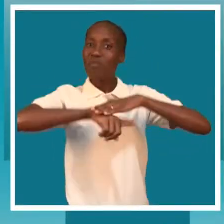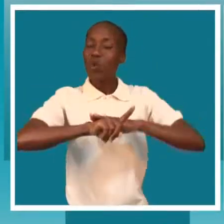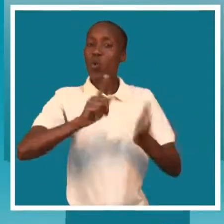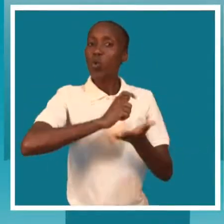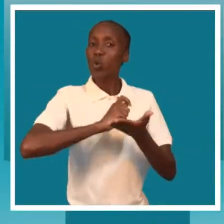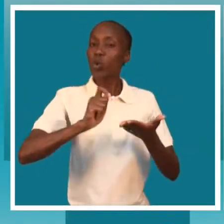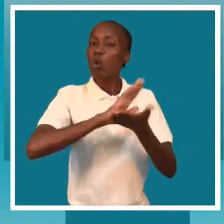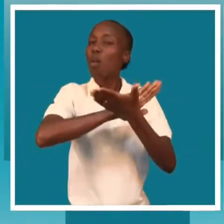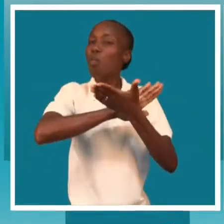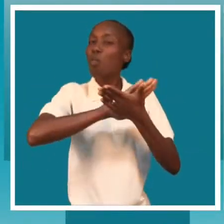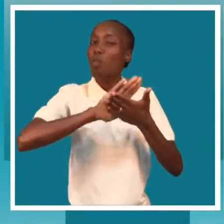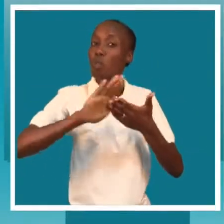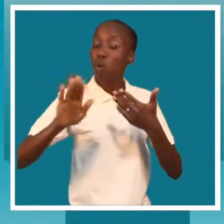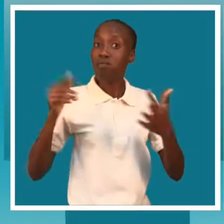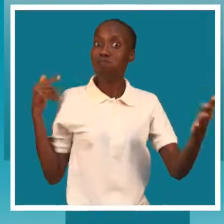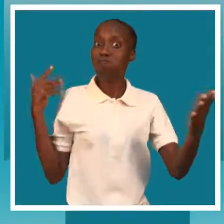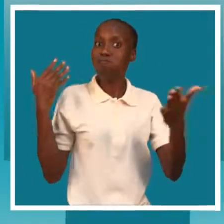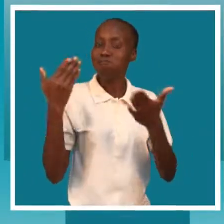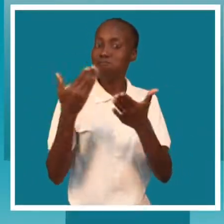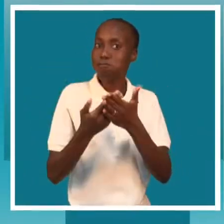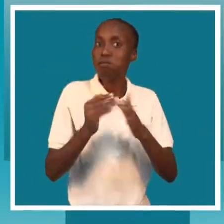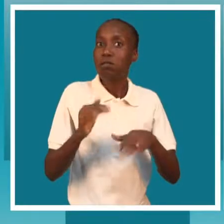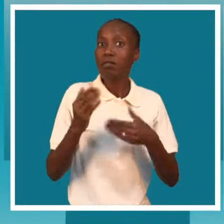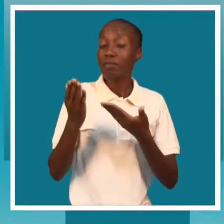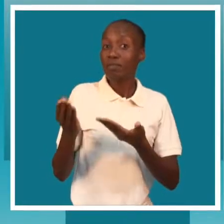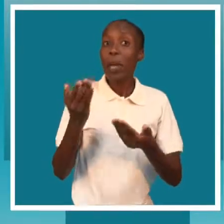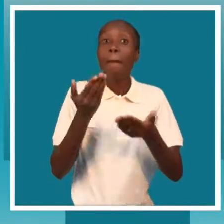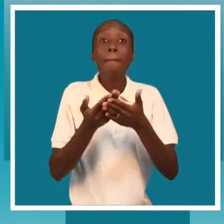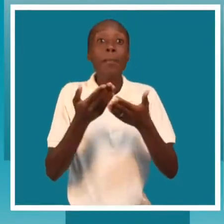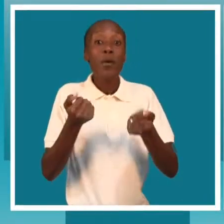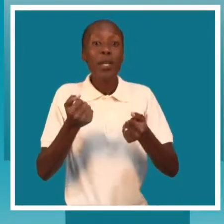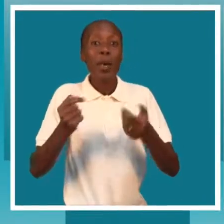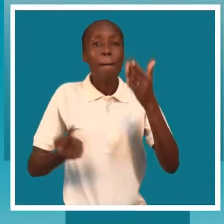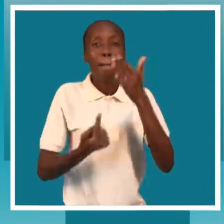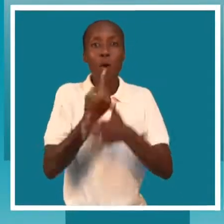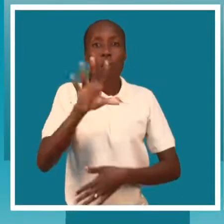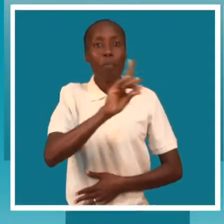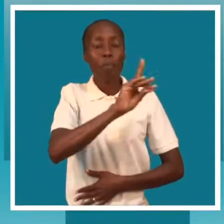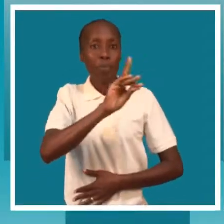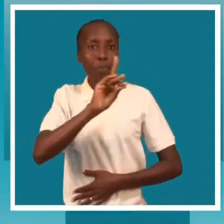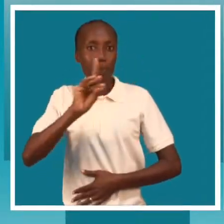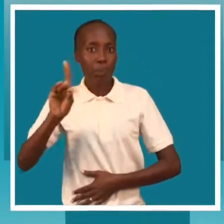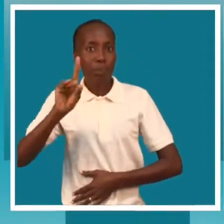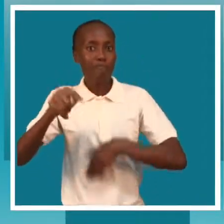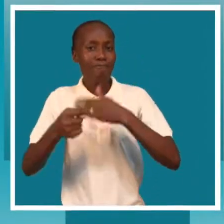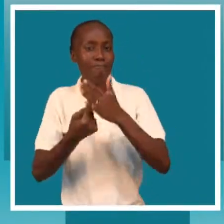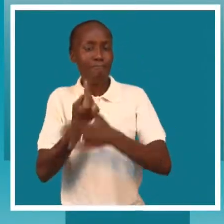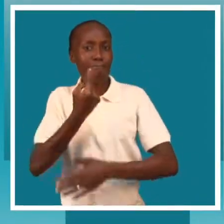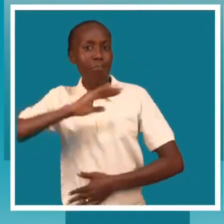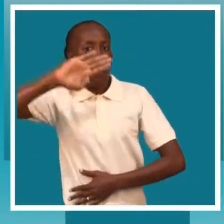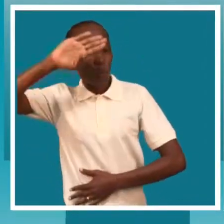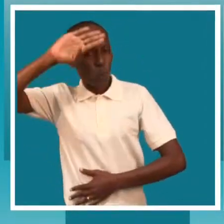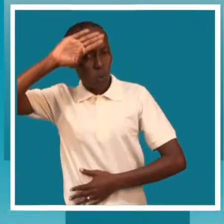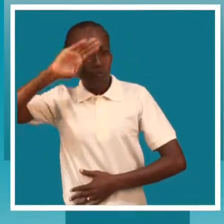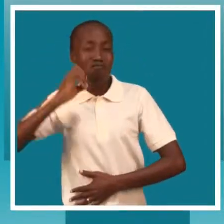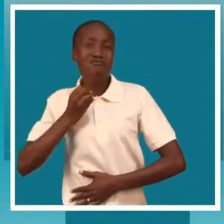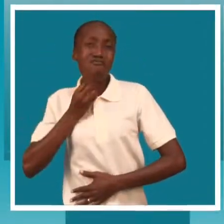idade escolar, mas nunca frequentou nenhuma escola, por conta da deficiência